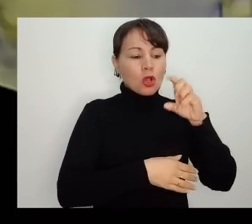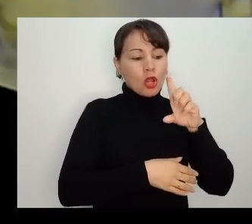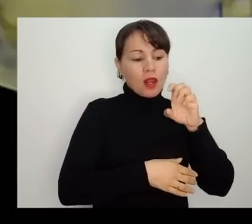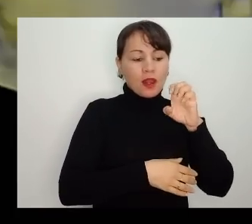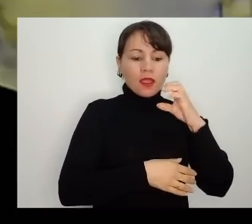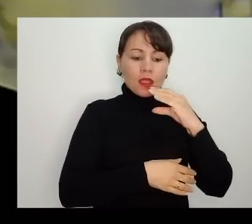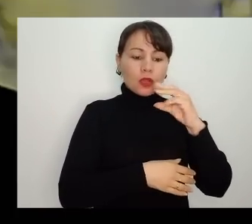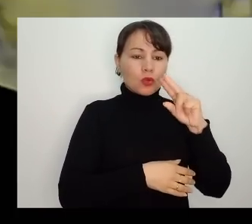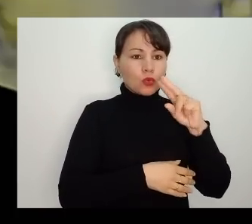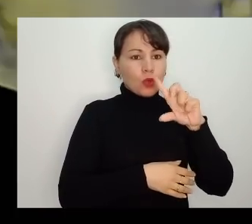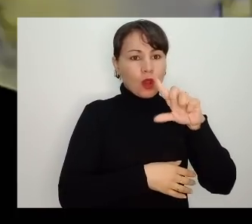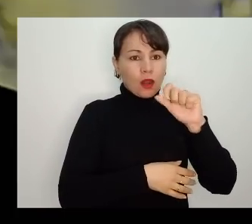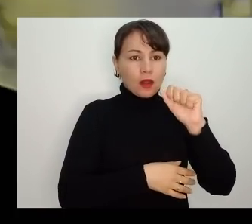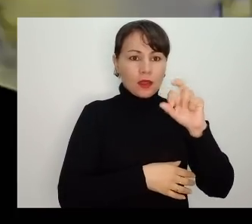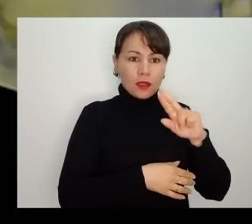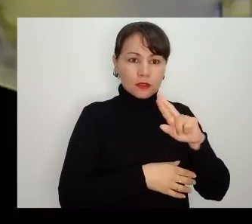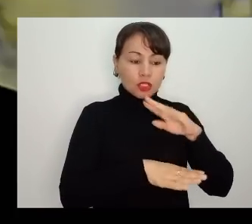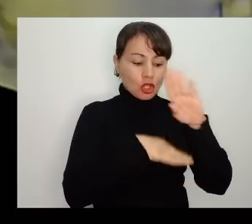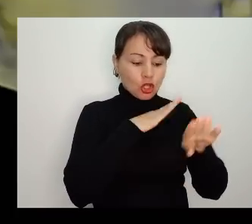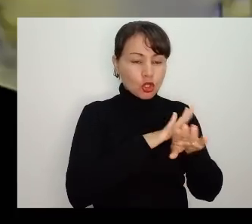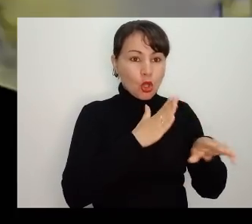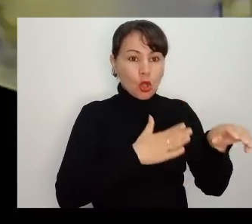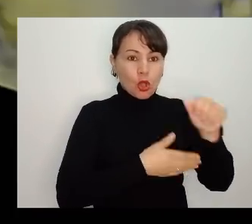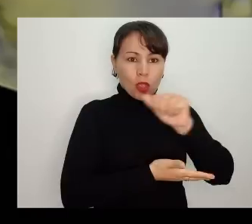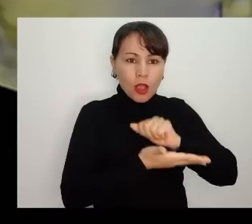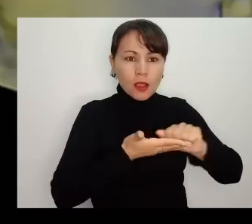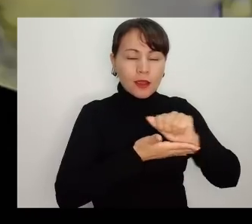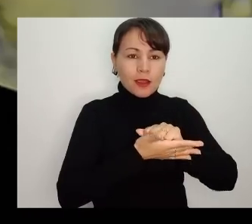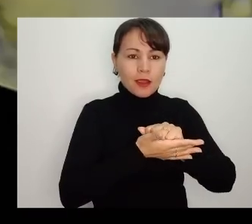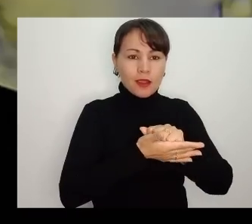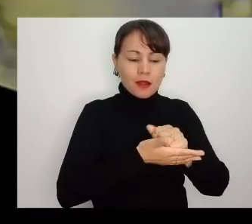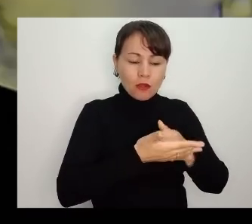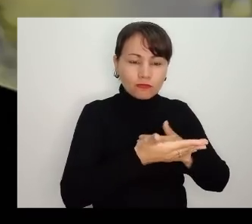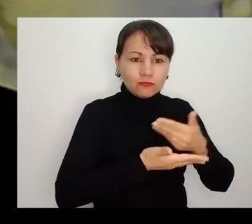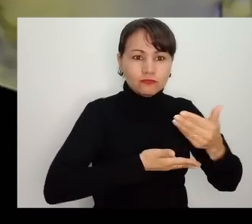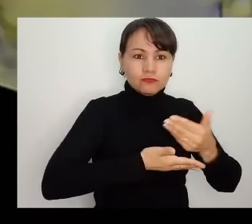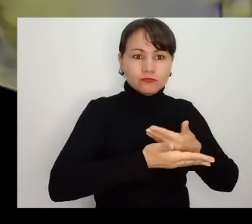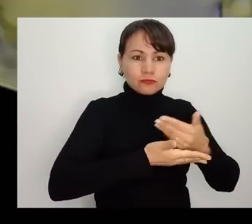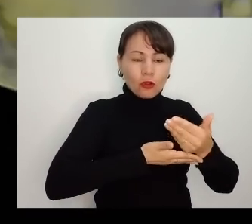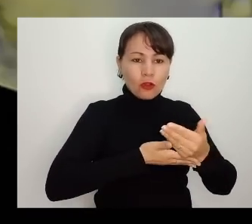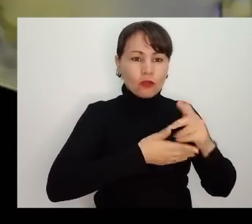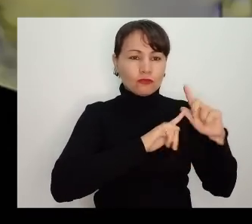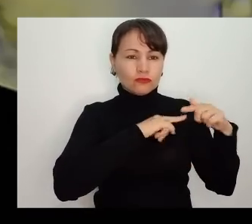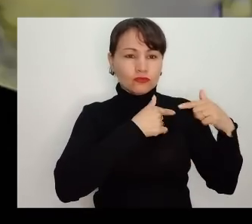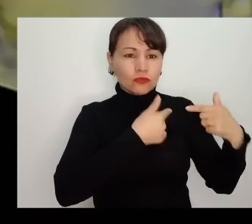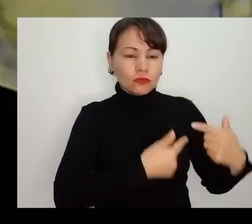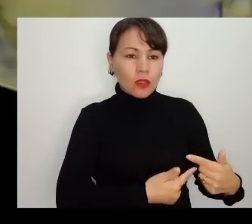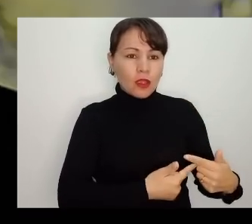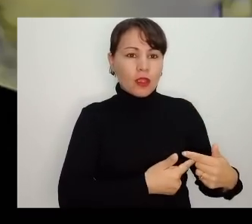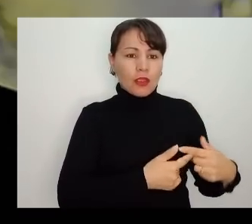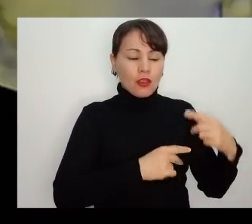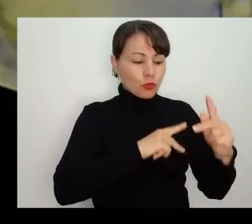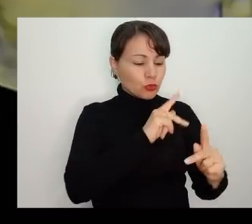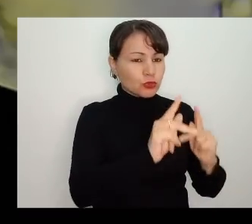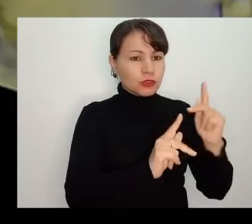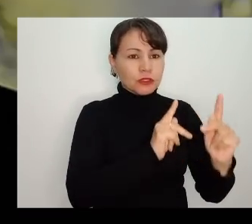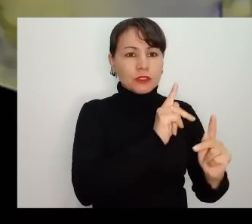molecular, toda a parte que envolve enzimas, parte